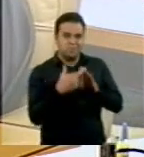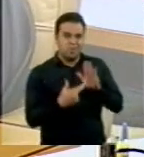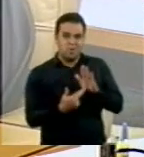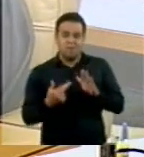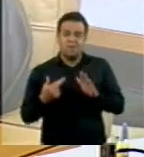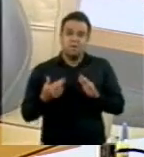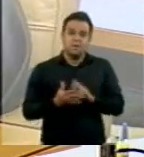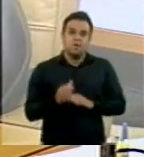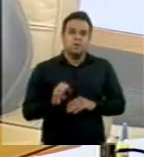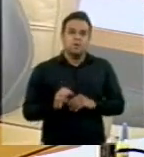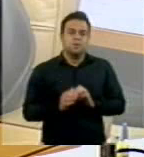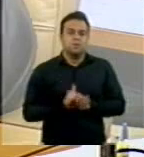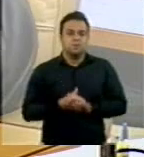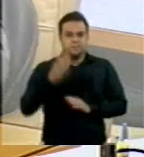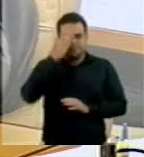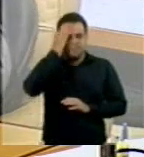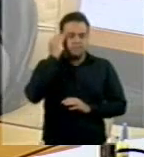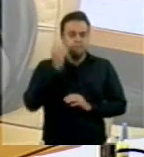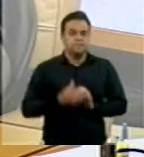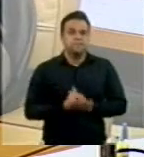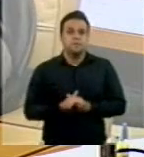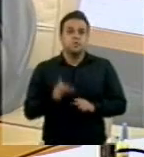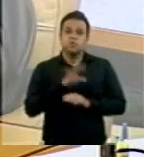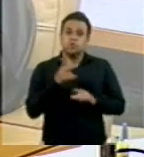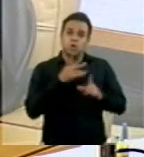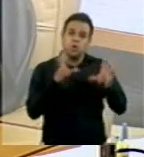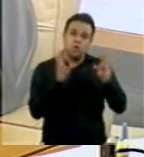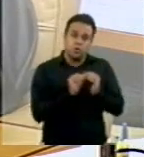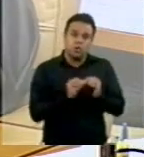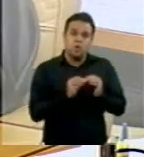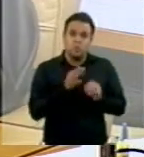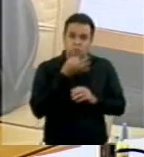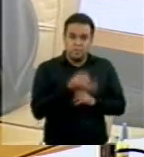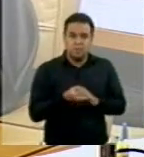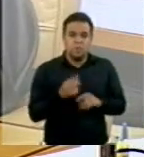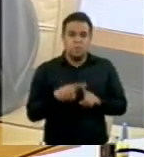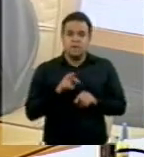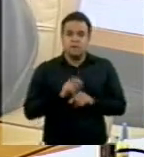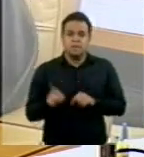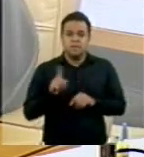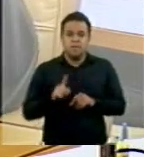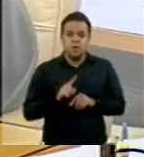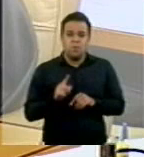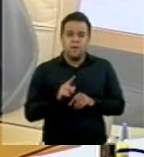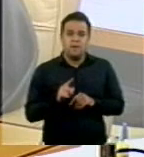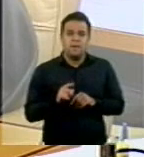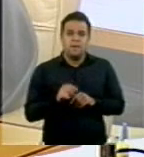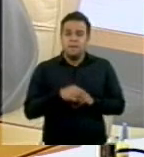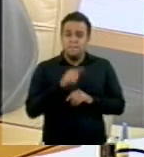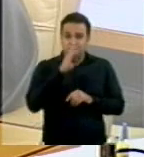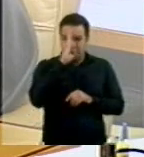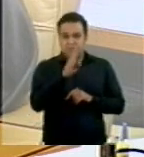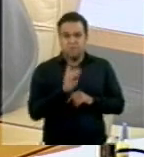obiter dictum, apenas faço isso de passagem, porque esta não é a matéria de fundo, eu